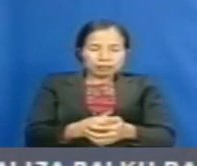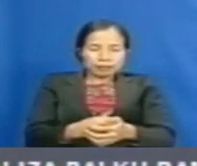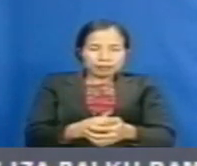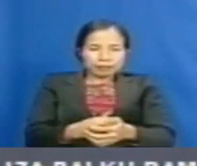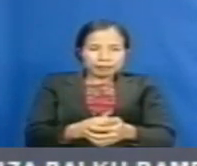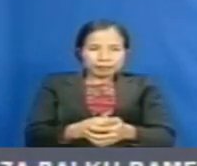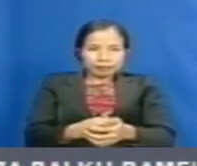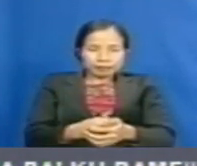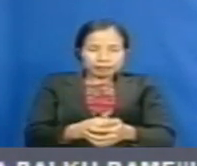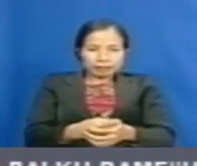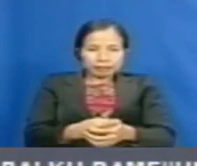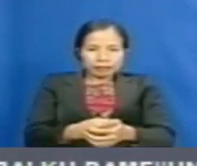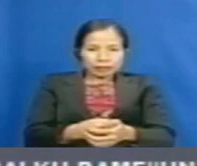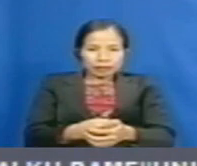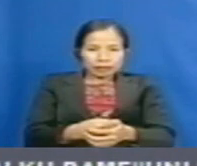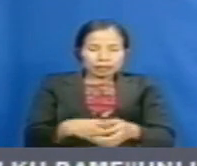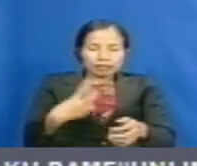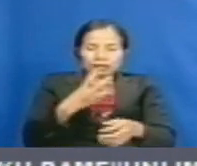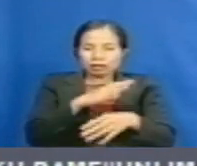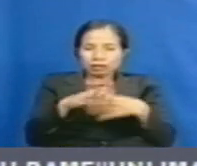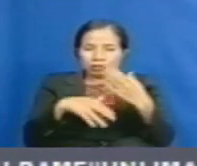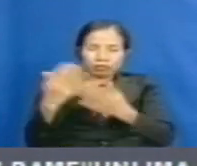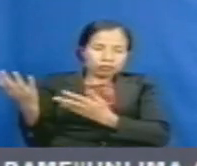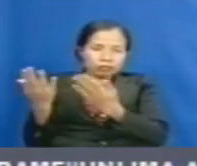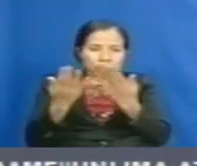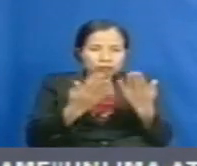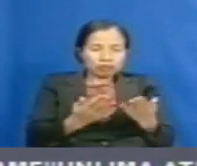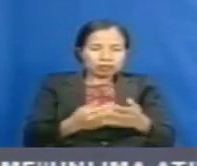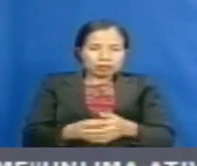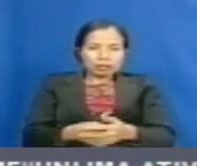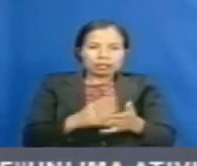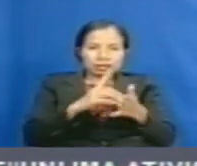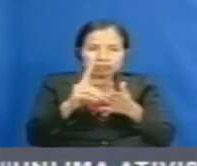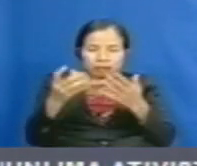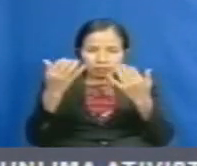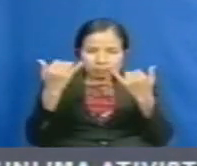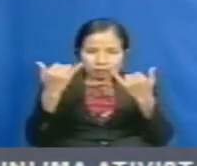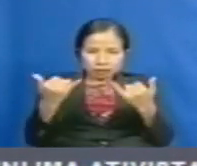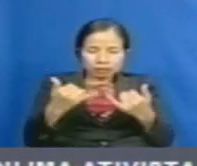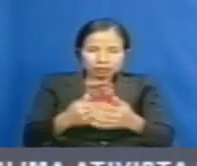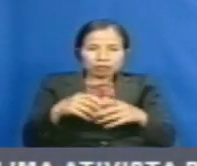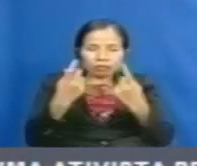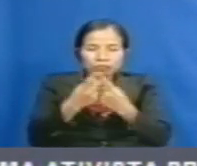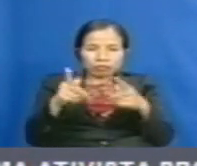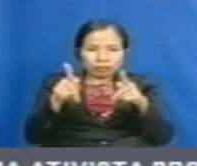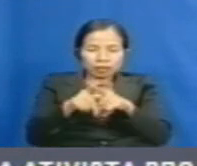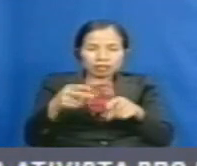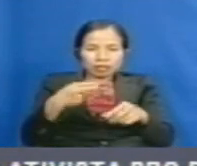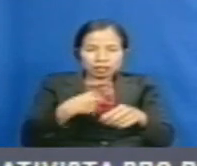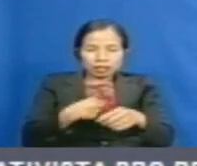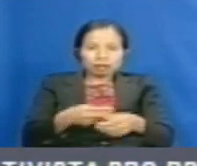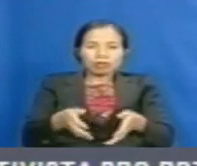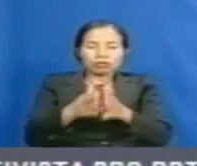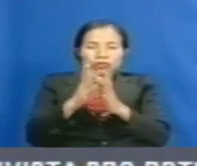que ita entregou ton banaba e semana nem laran companhia nem aí mas sisi de